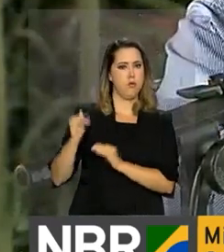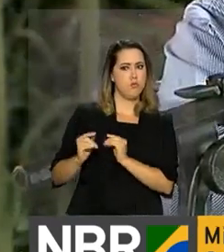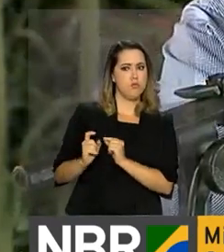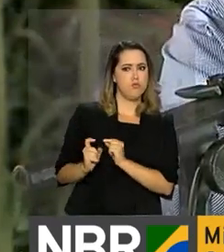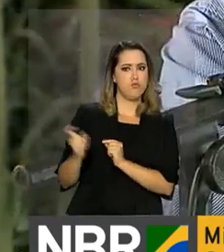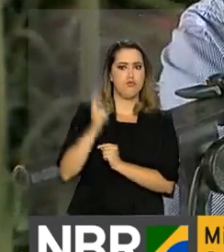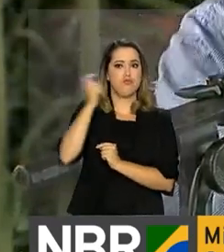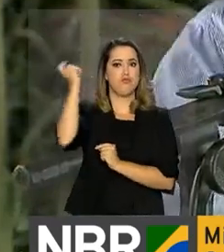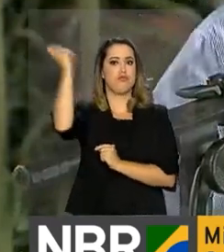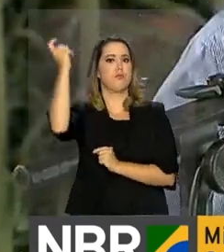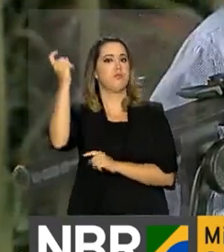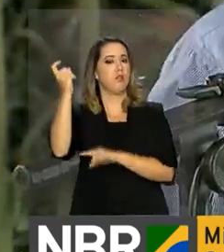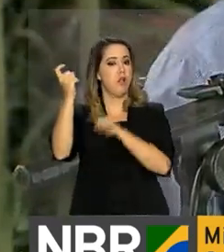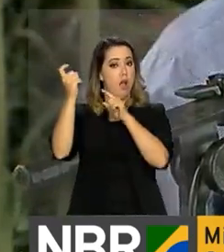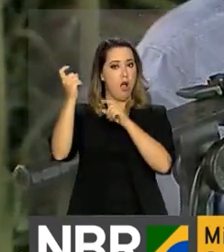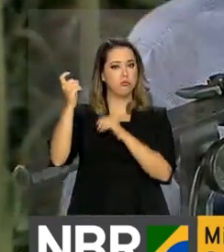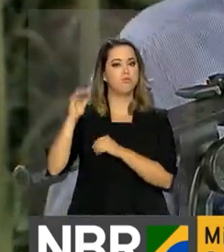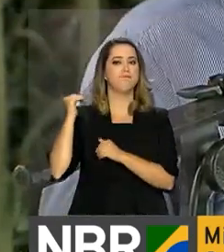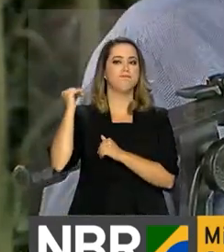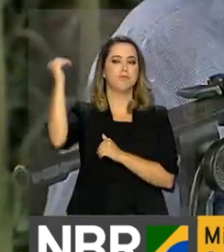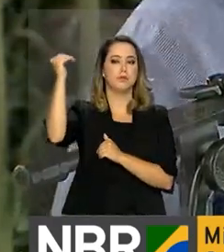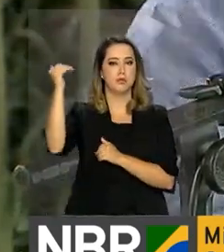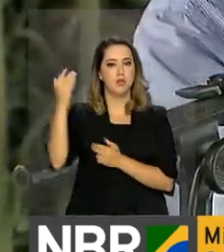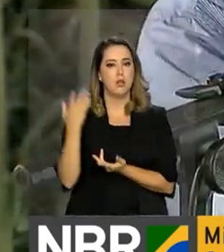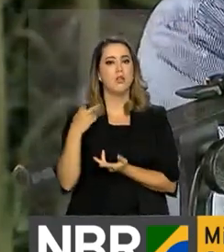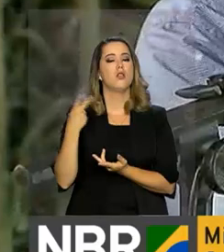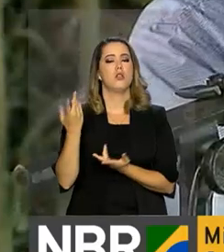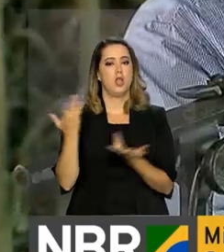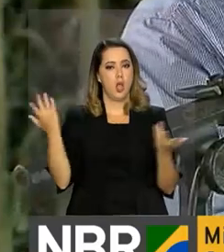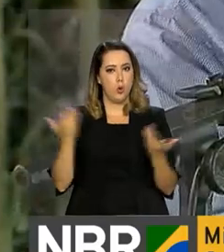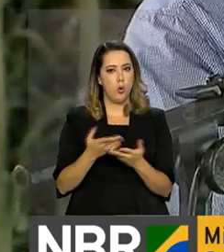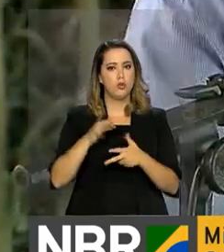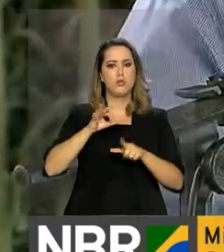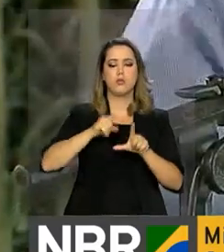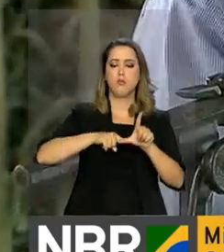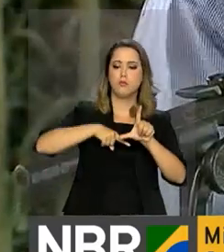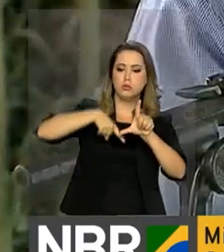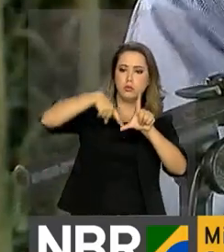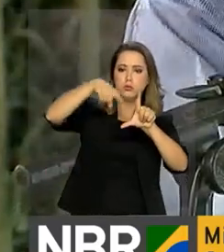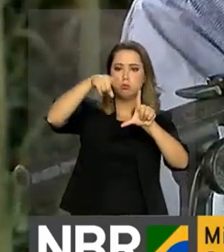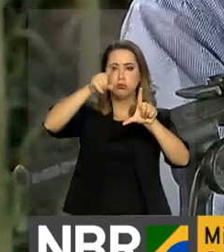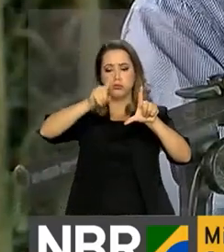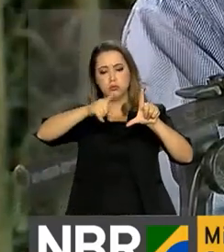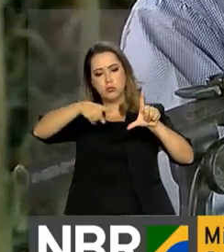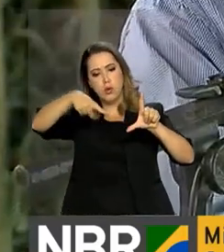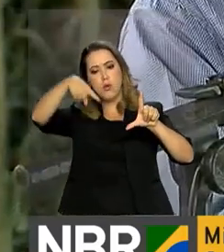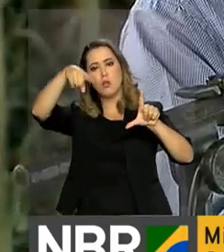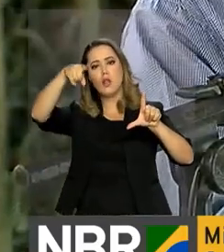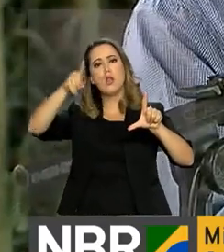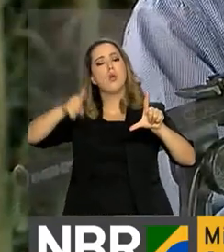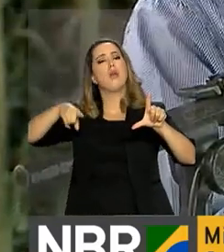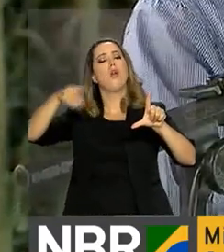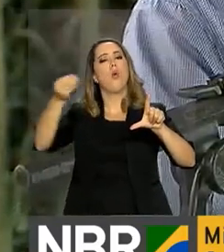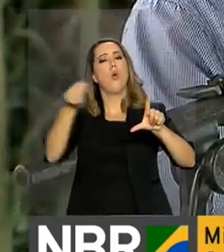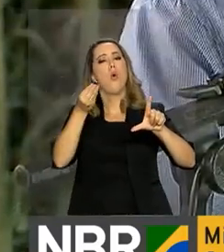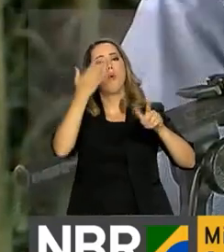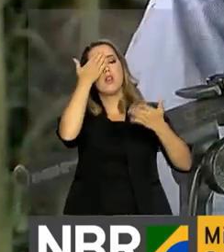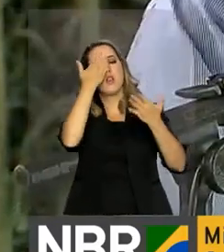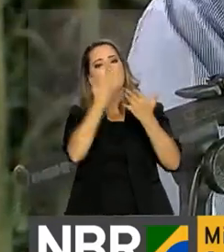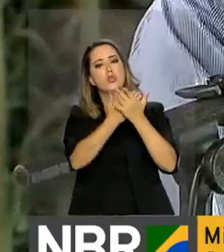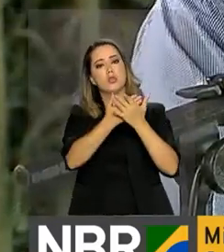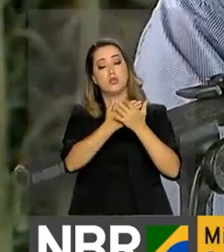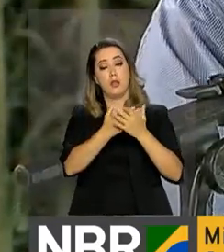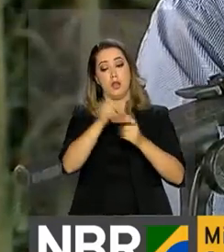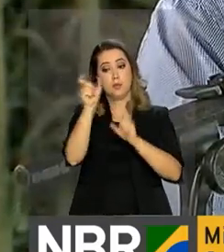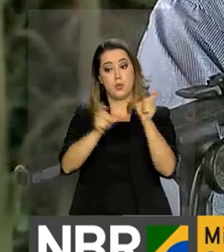desde que se estabeleceu o índice que mede, a confiança dos brasileiros no